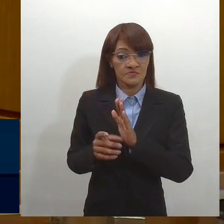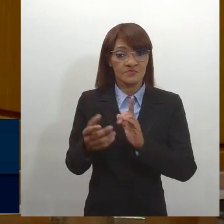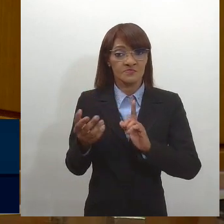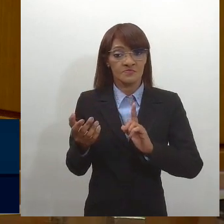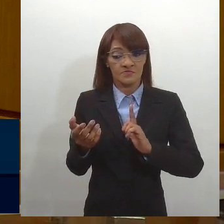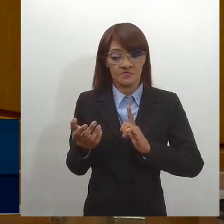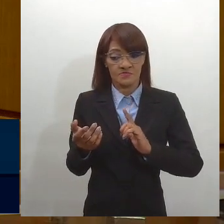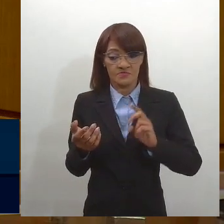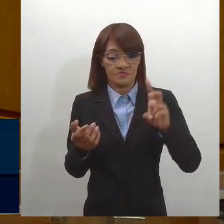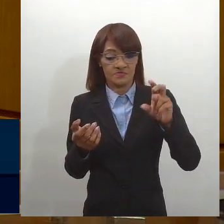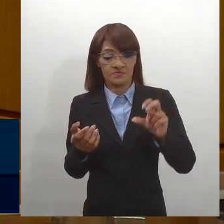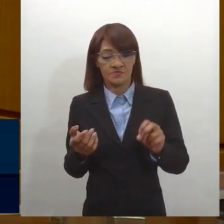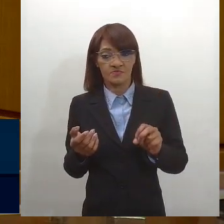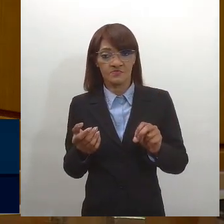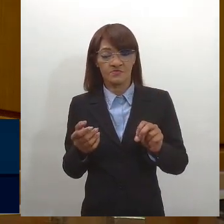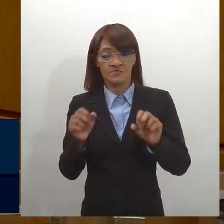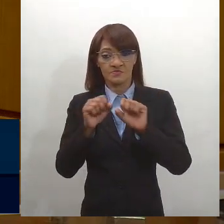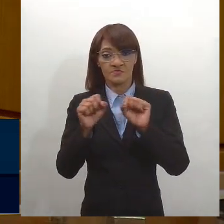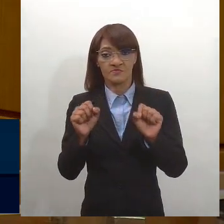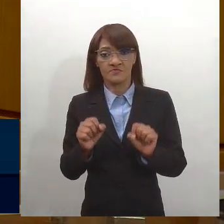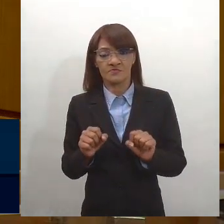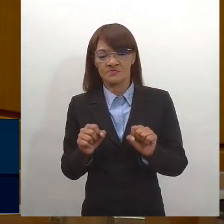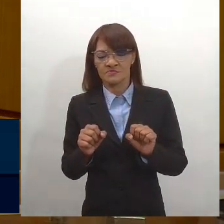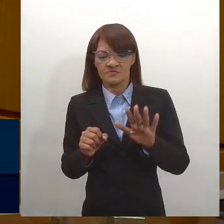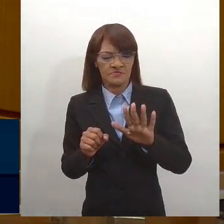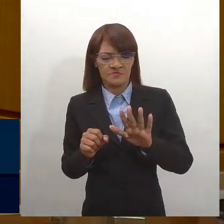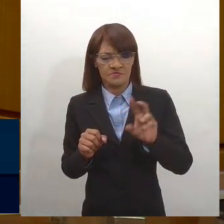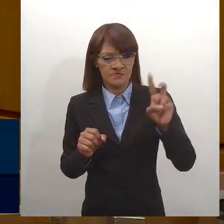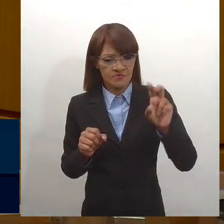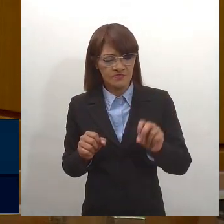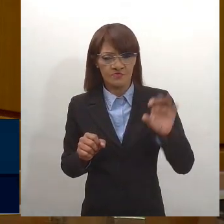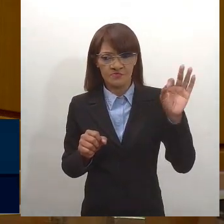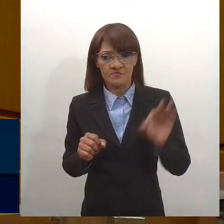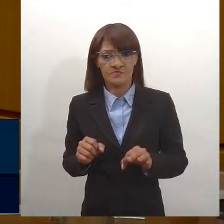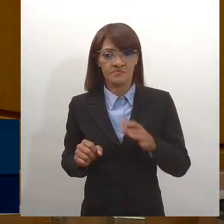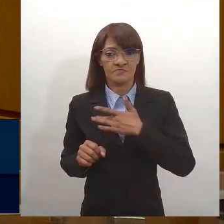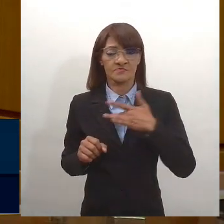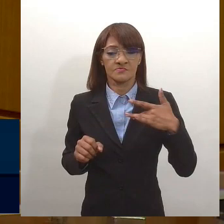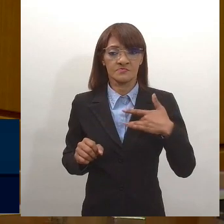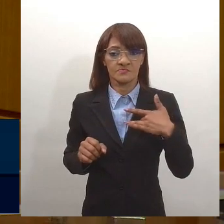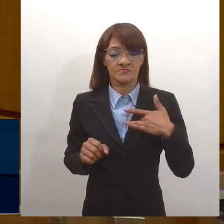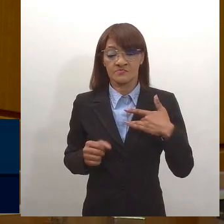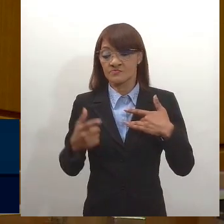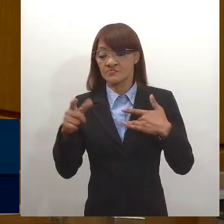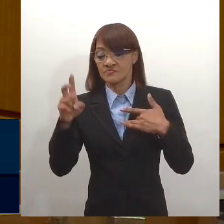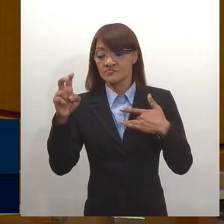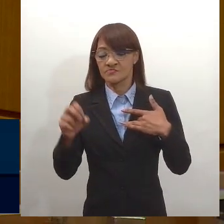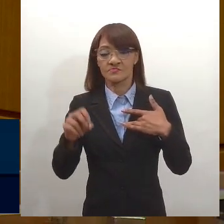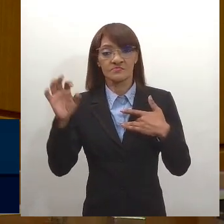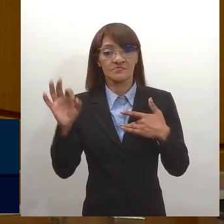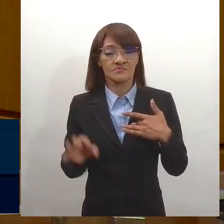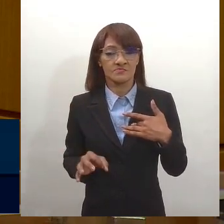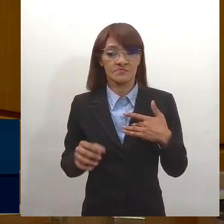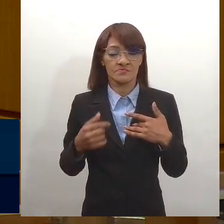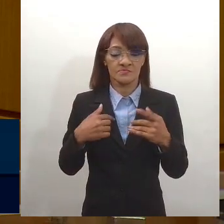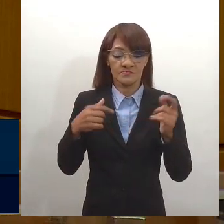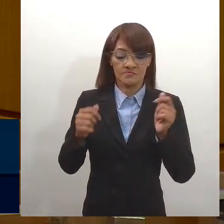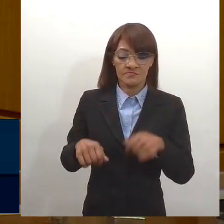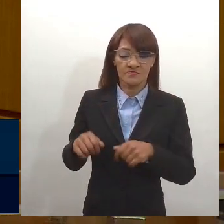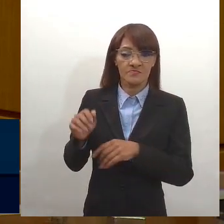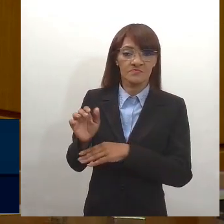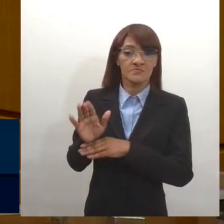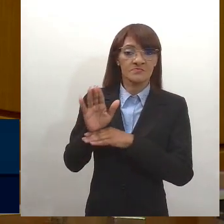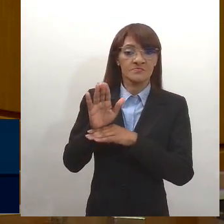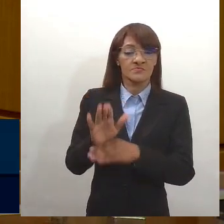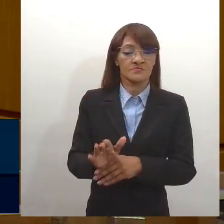outra, os outros 50% que eu puder direcionar para ajudar a resolver os problemas da